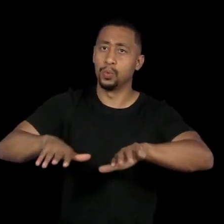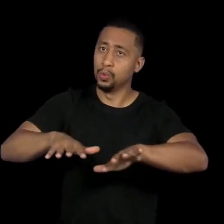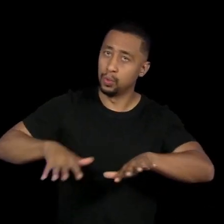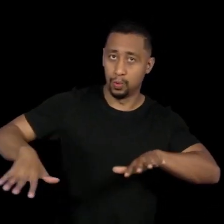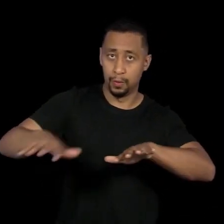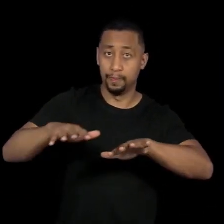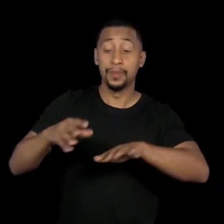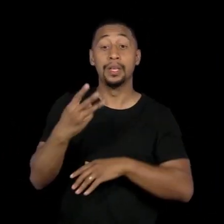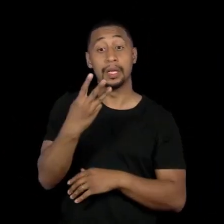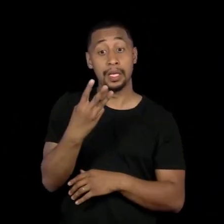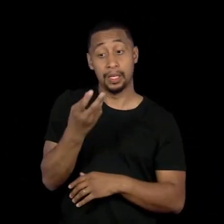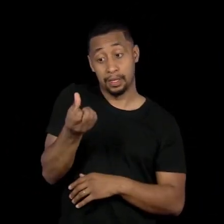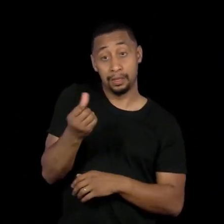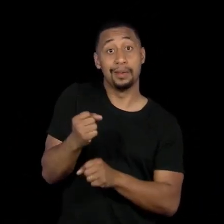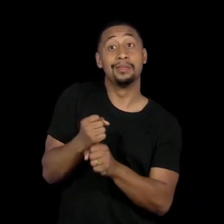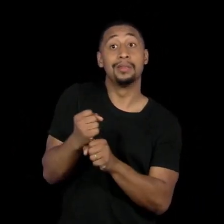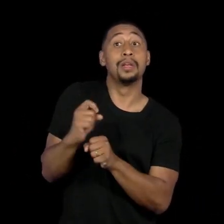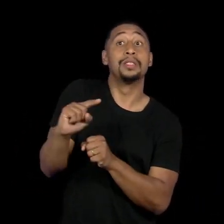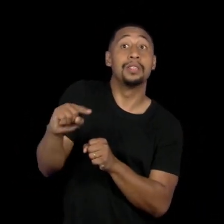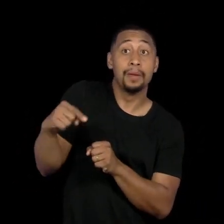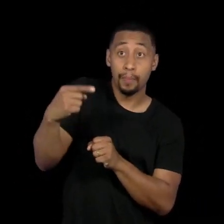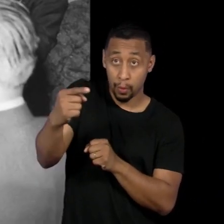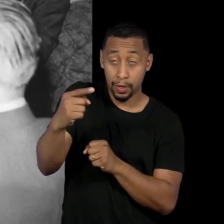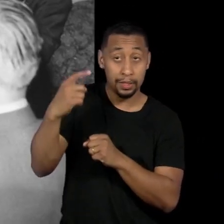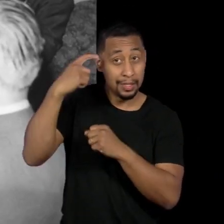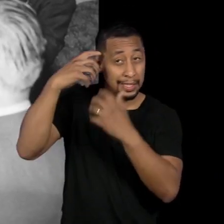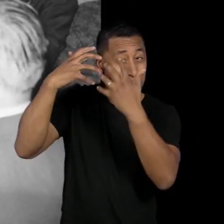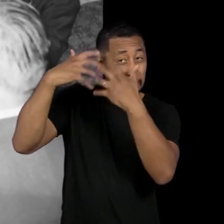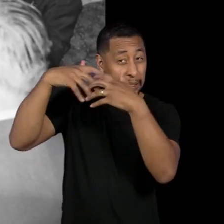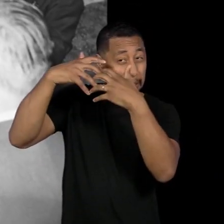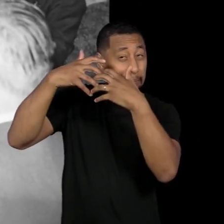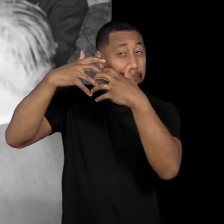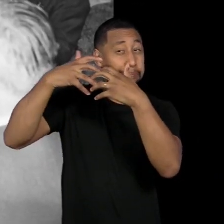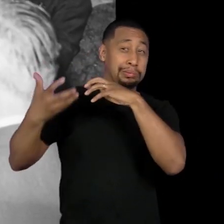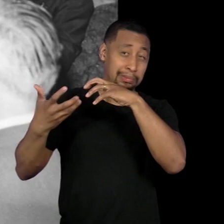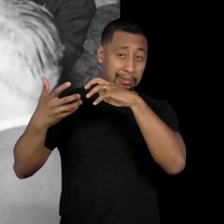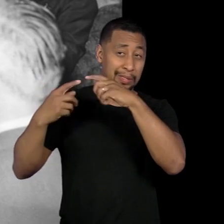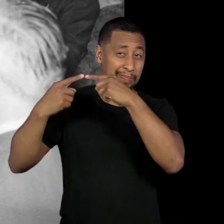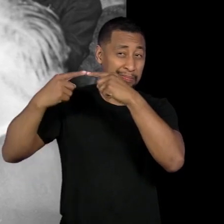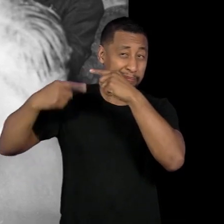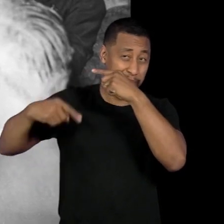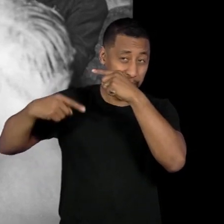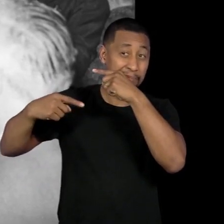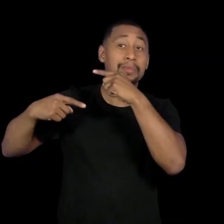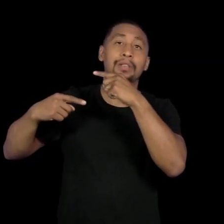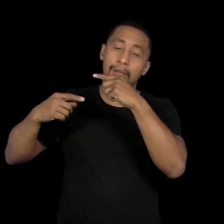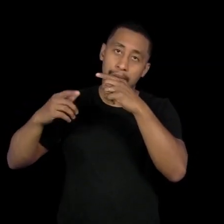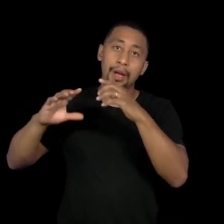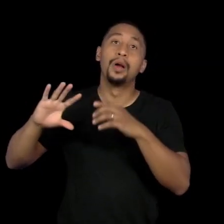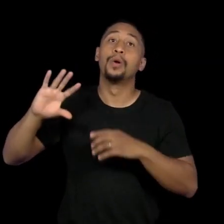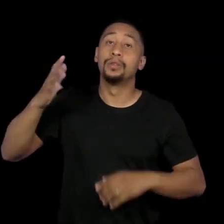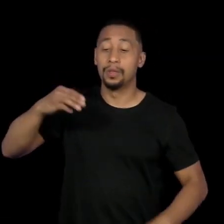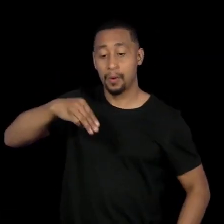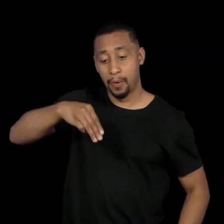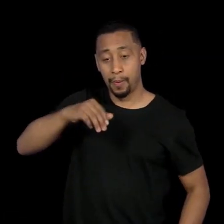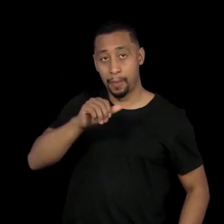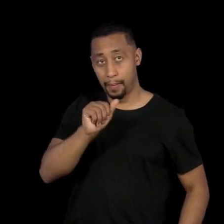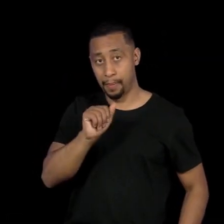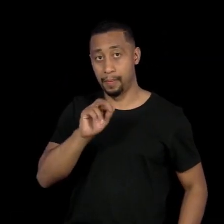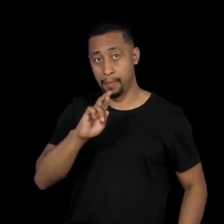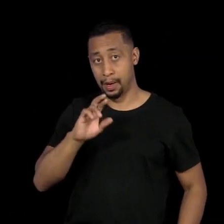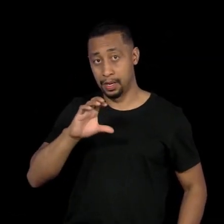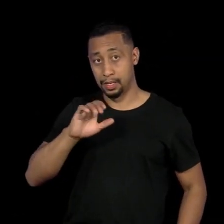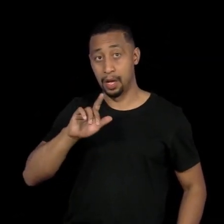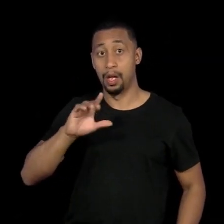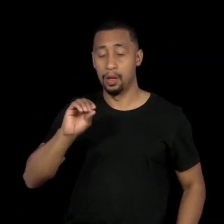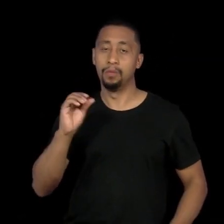36 anos depois, ele sofre um derrame cerebral e Marcelo Caetano assume o cargo para dar continuidade à